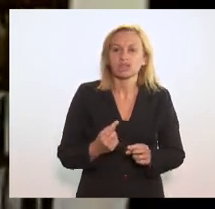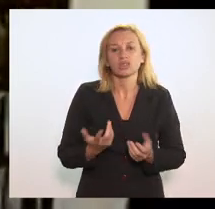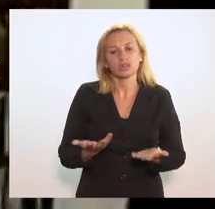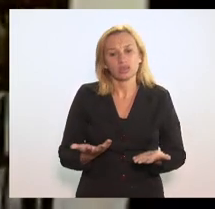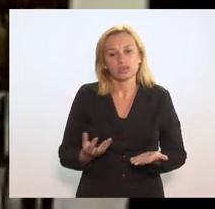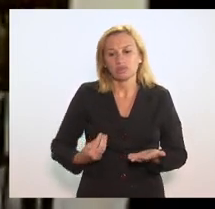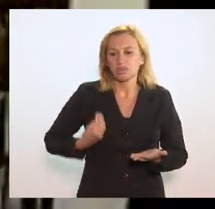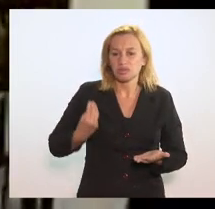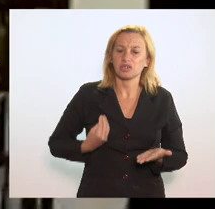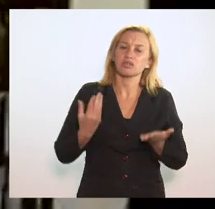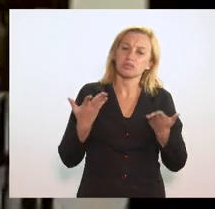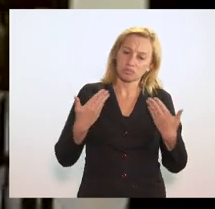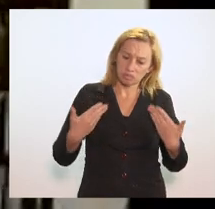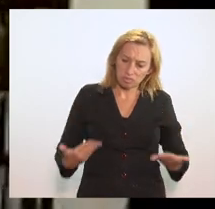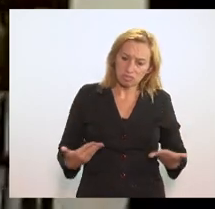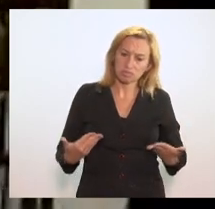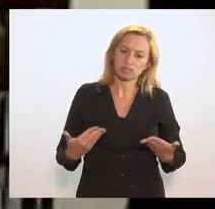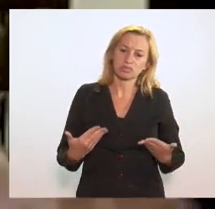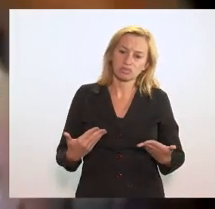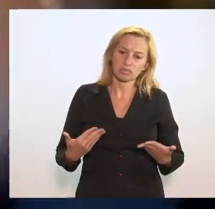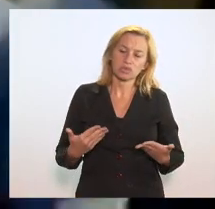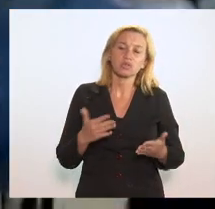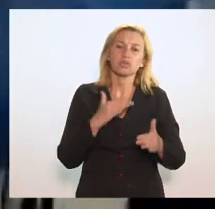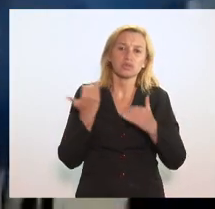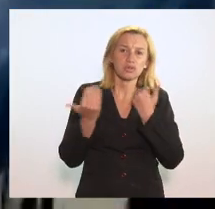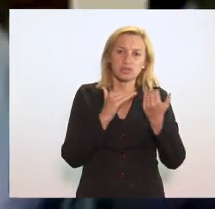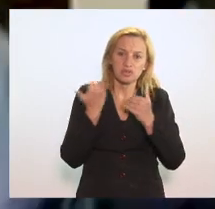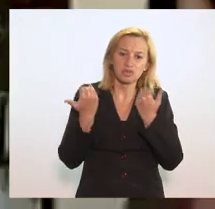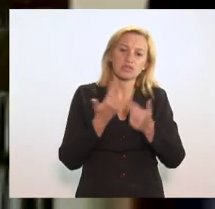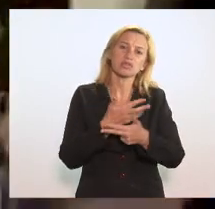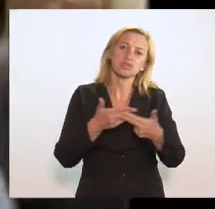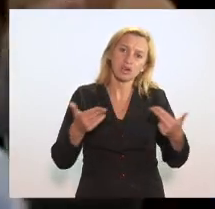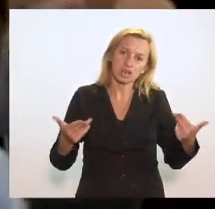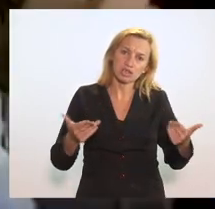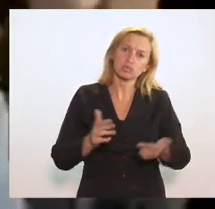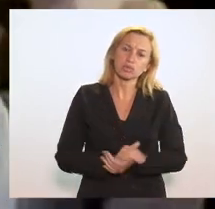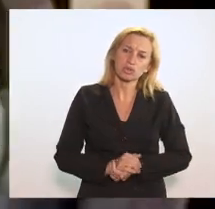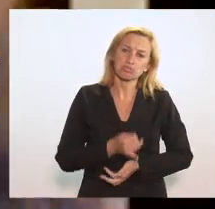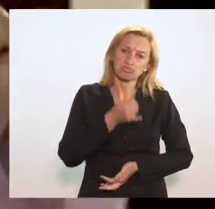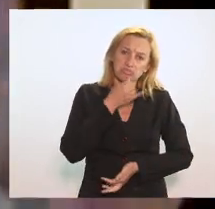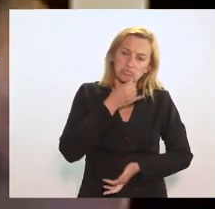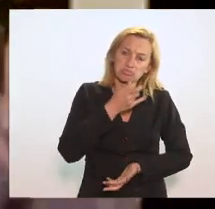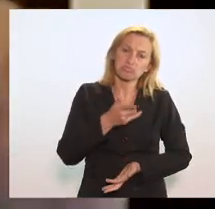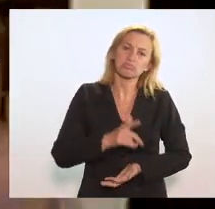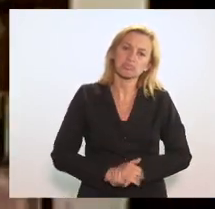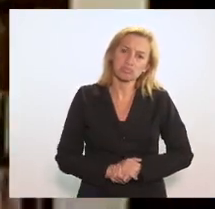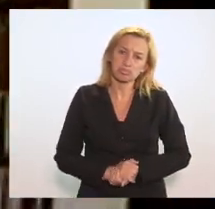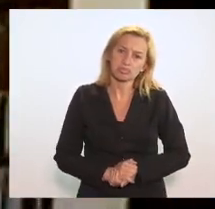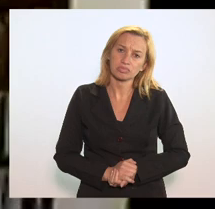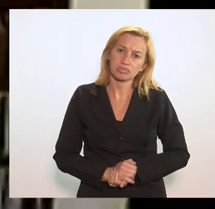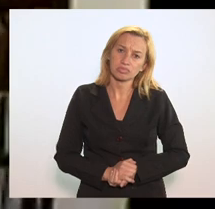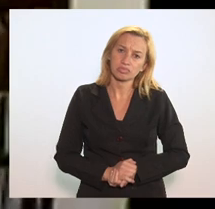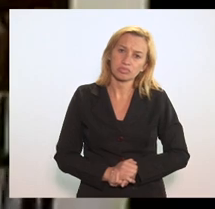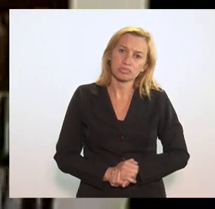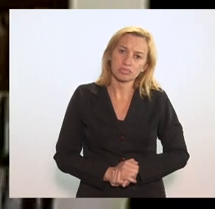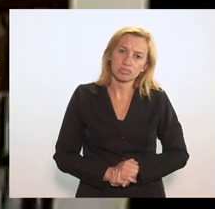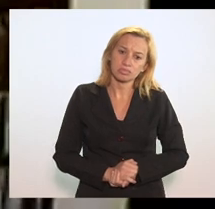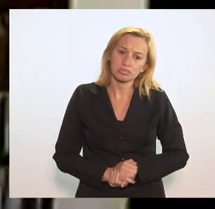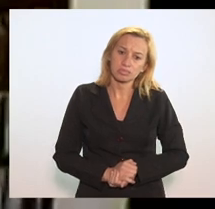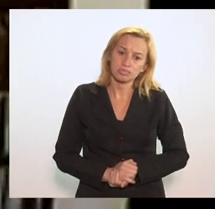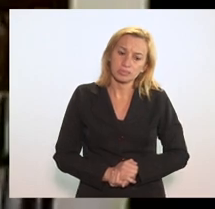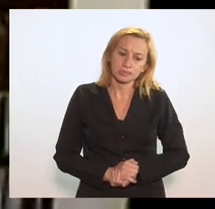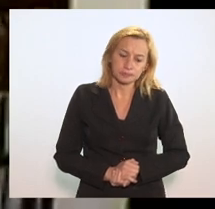situação que se vive realmente de verdadeiro horror. Horror.